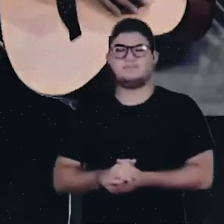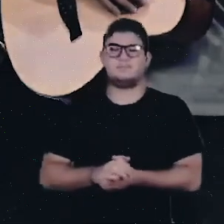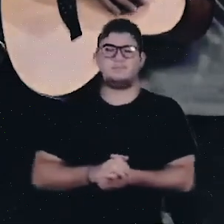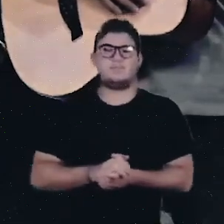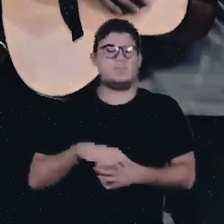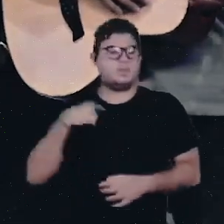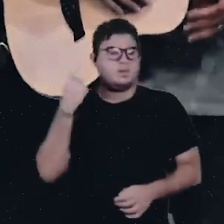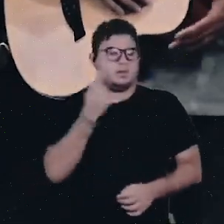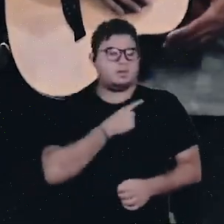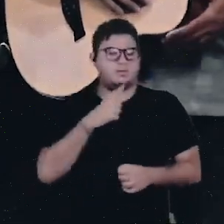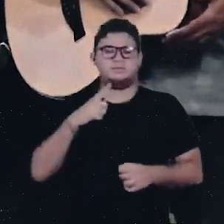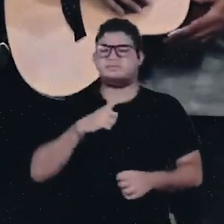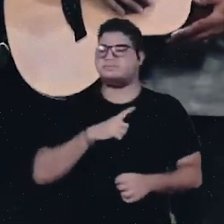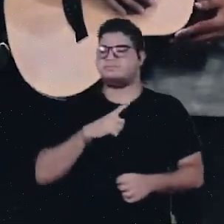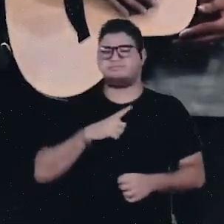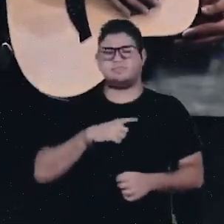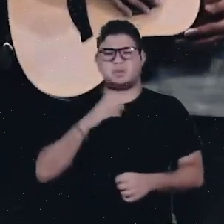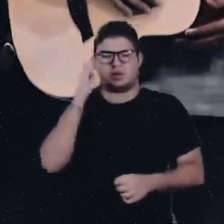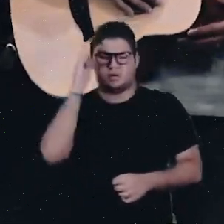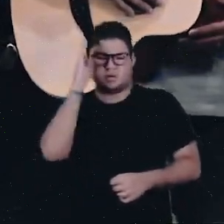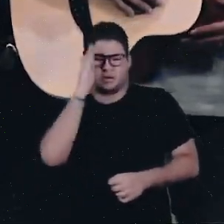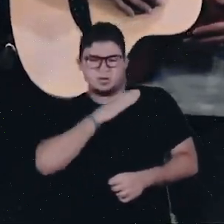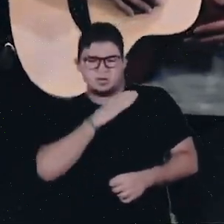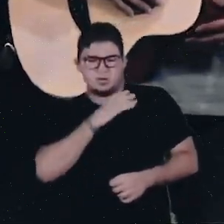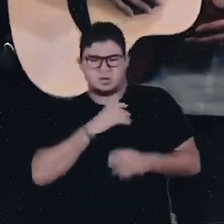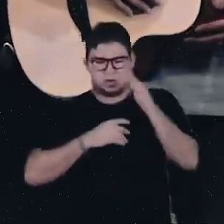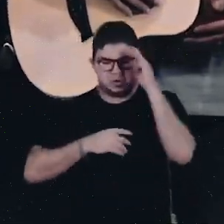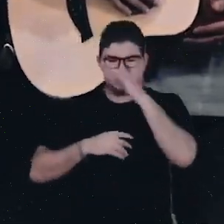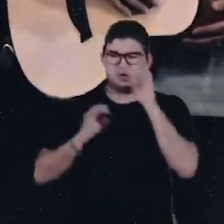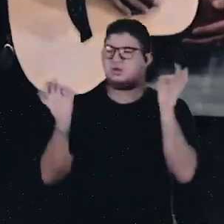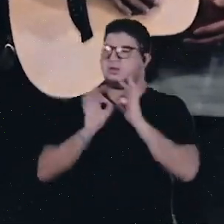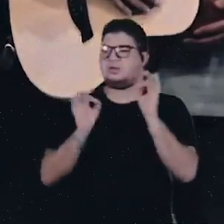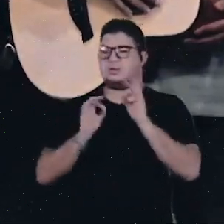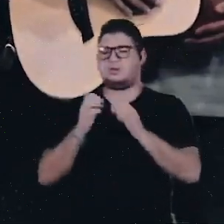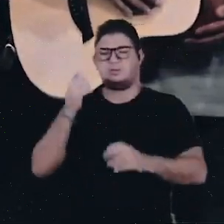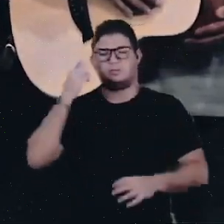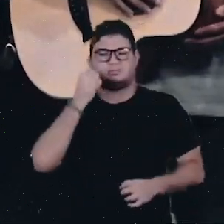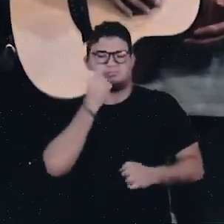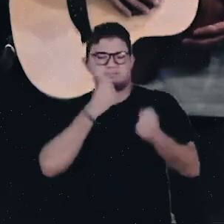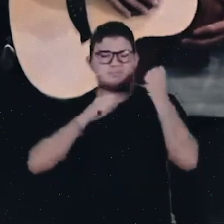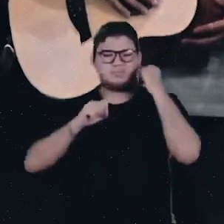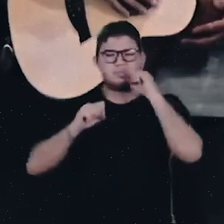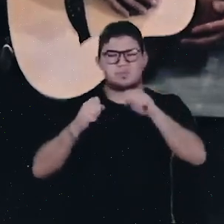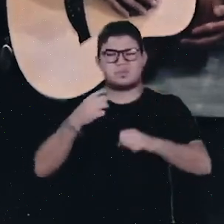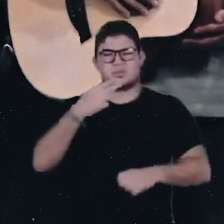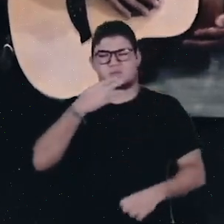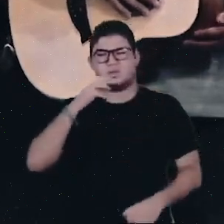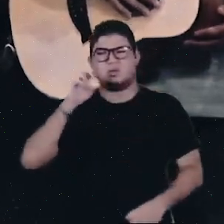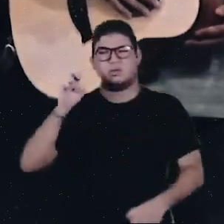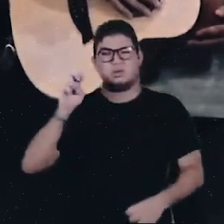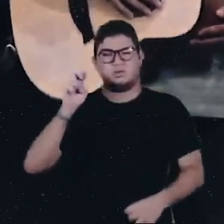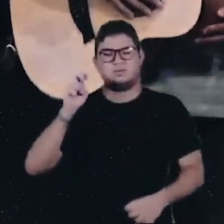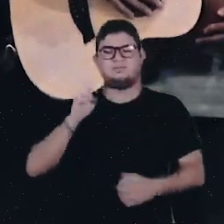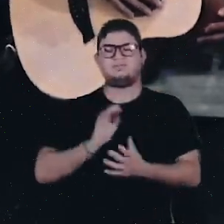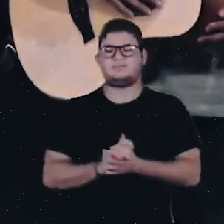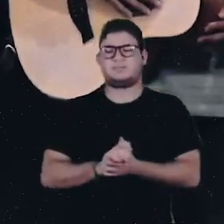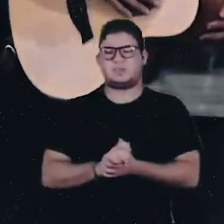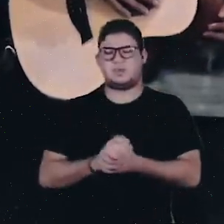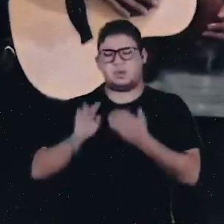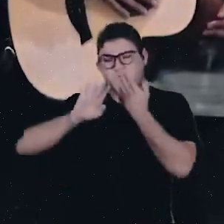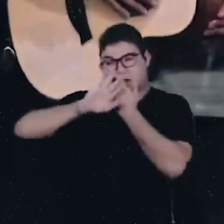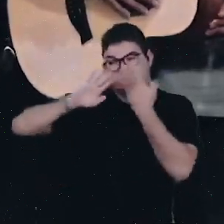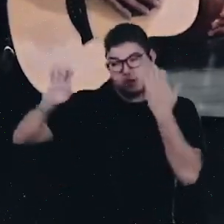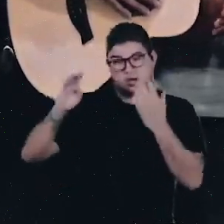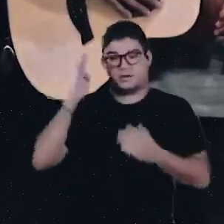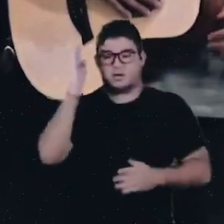A gente não tem que fazer o mal pelo mal que fazem a nós. Salmos 34, 14 diz, aparta-te do mal, faz o bem,